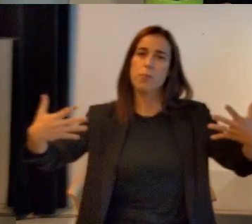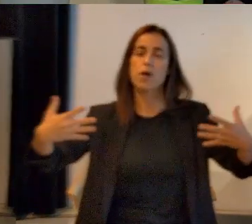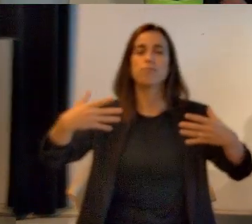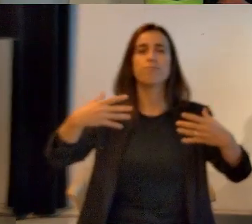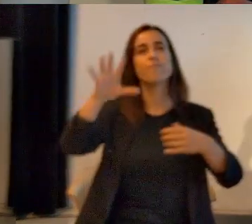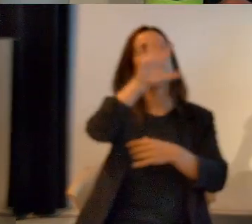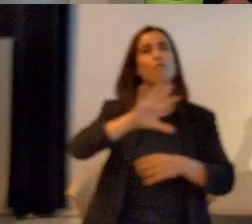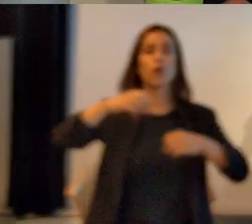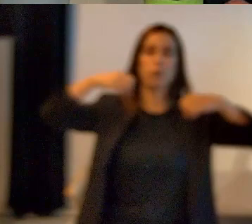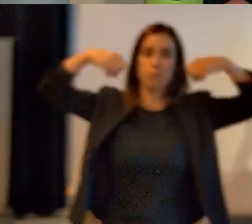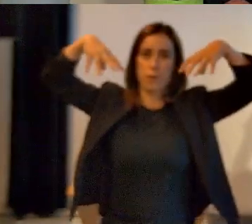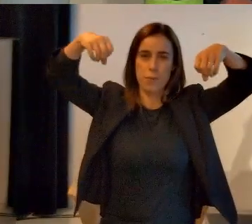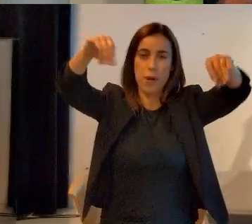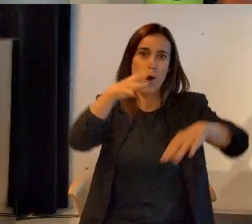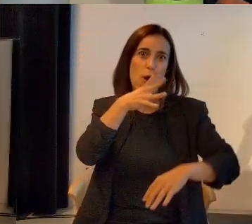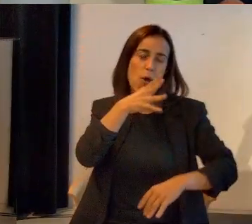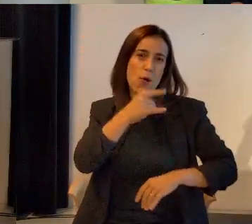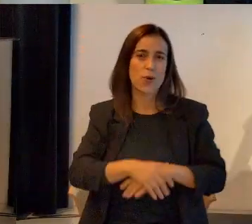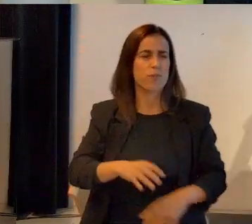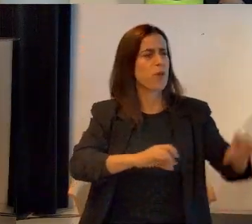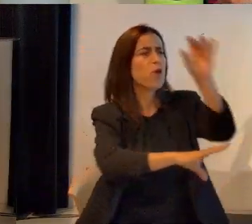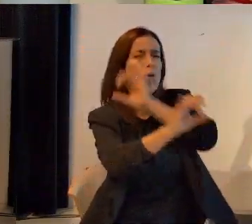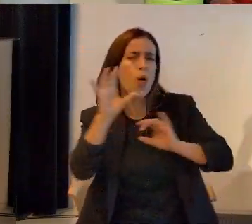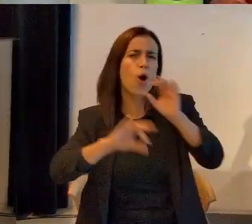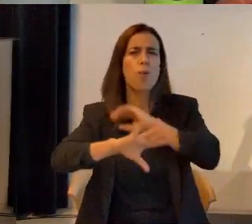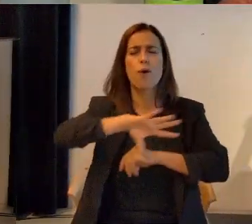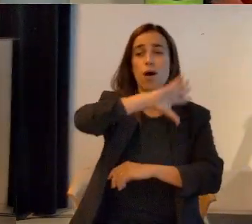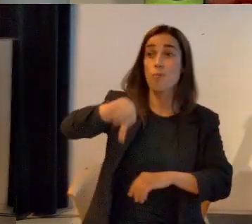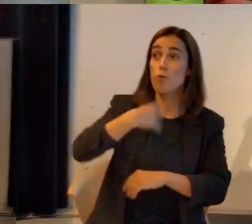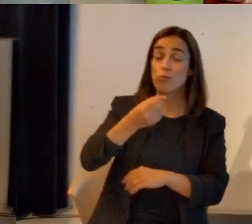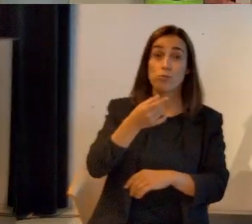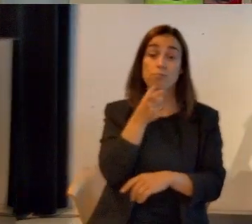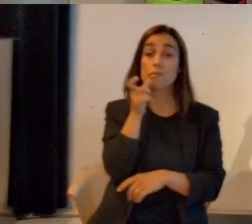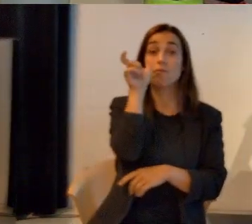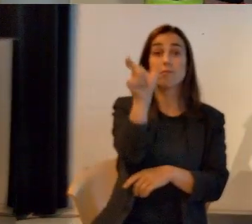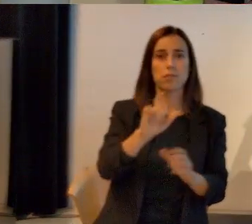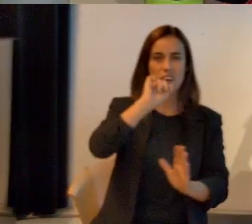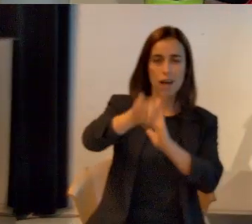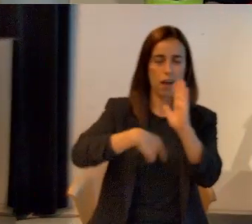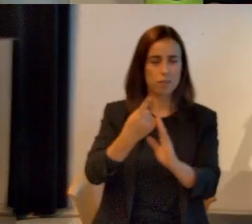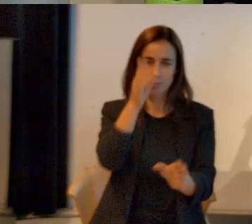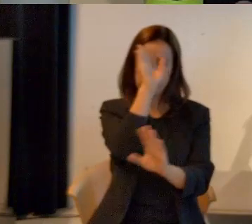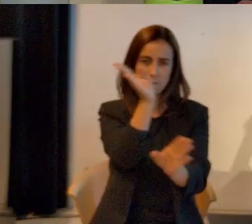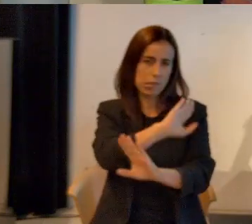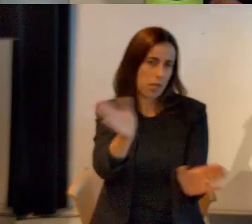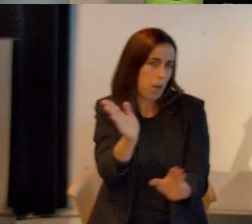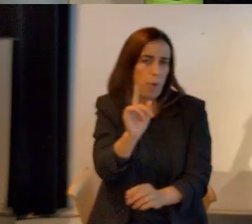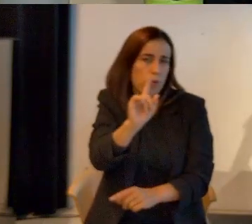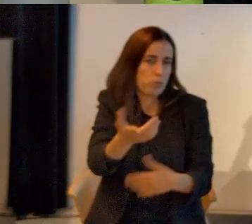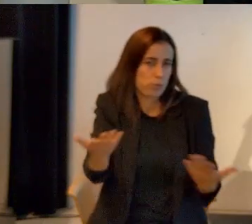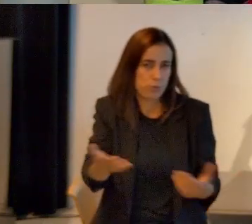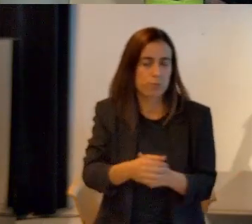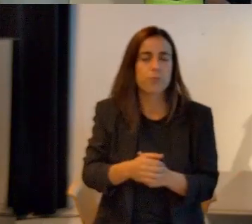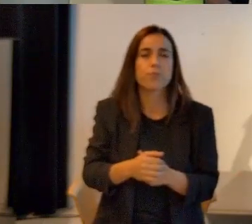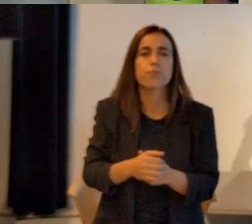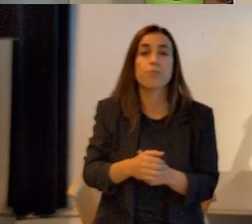coloridos. Quando nós percorremos essa Europa e o mundo, e falamos de Águeda. Águeda é imediatamente reconhecida e atenção, um dos